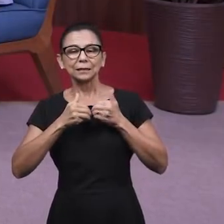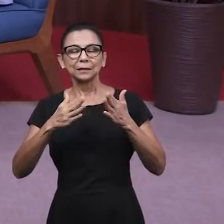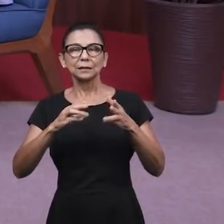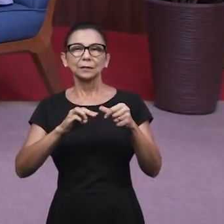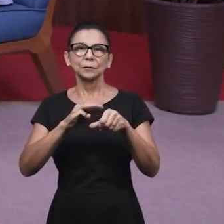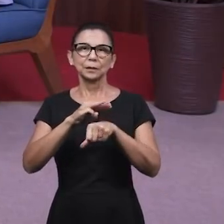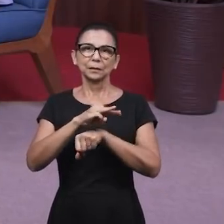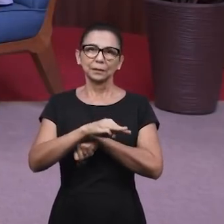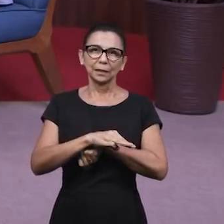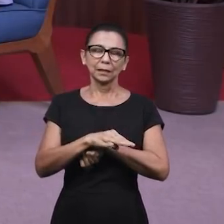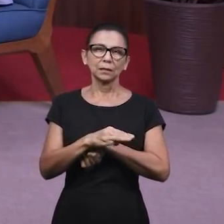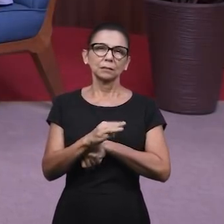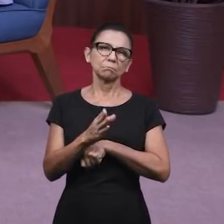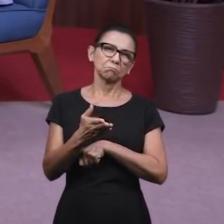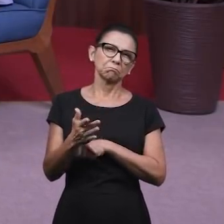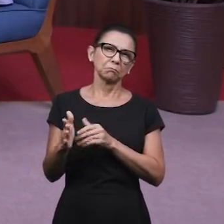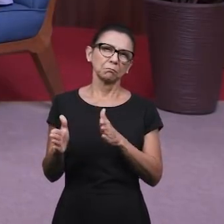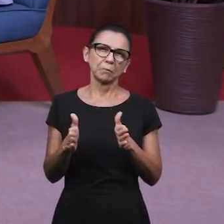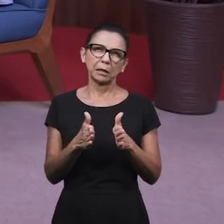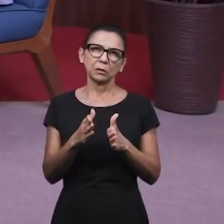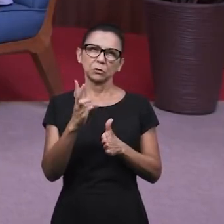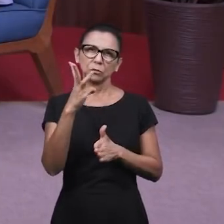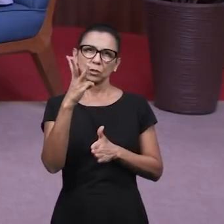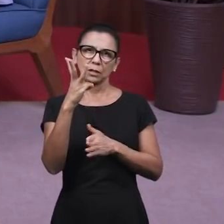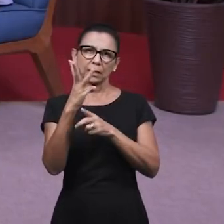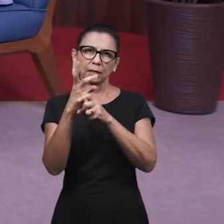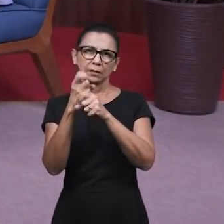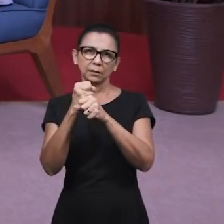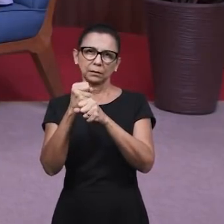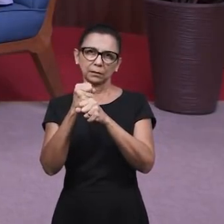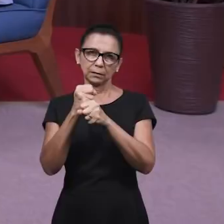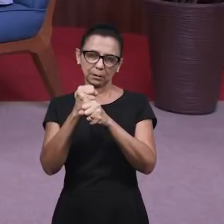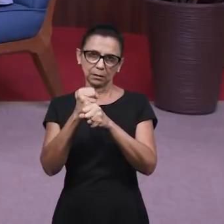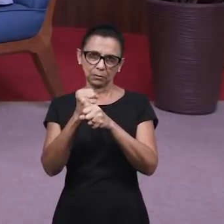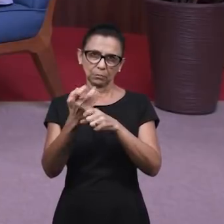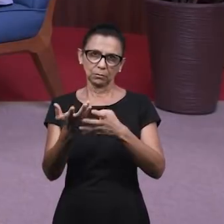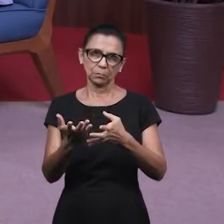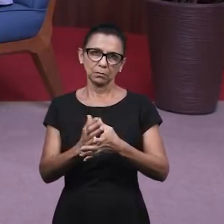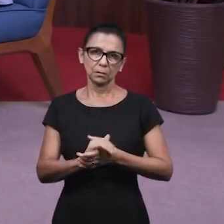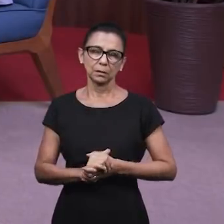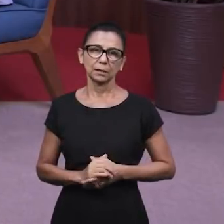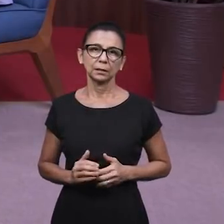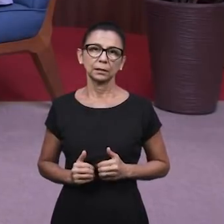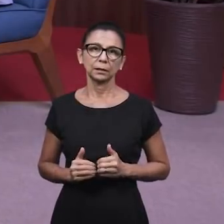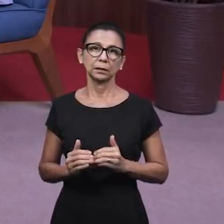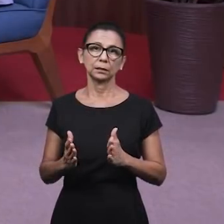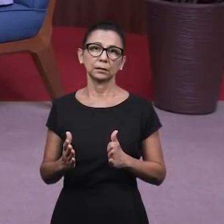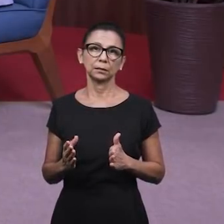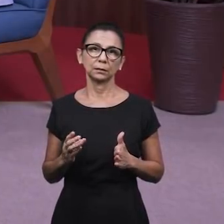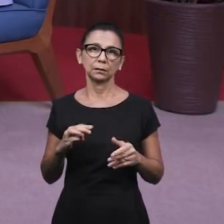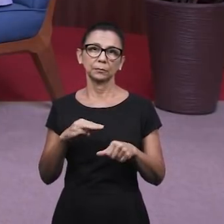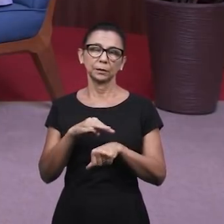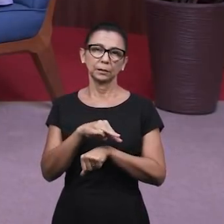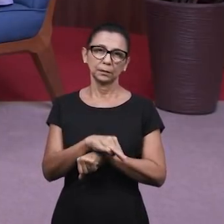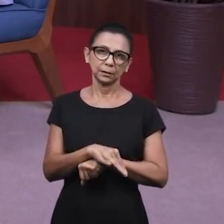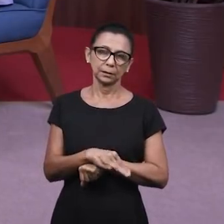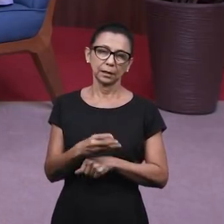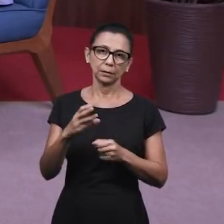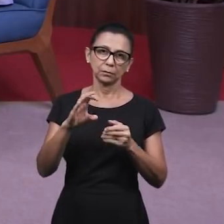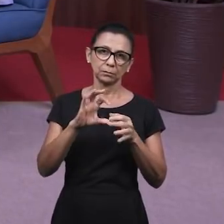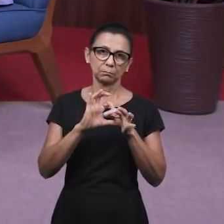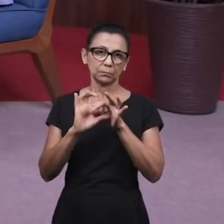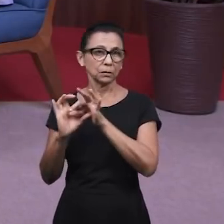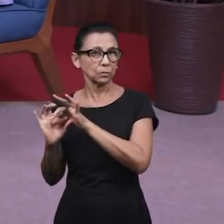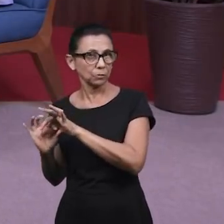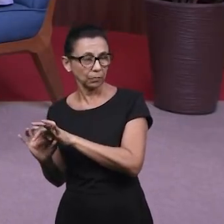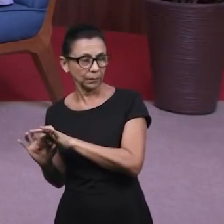anos. Tá? Inclusive, ele iniciou o seu ministério nesse contexto e nesse episódio que você